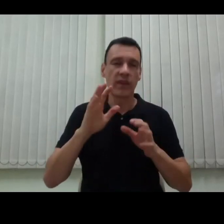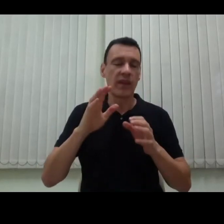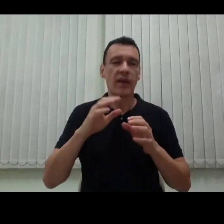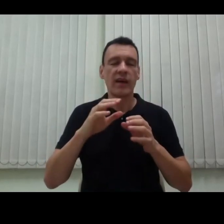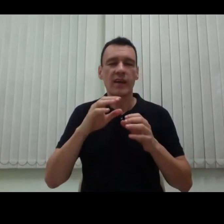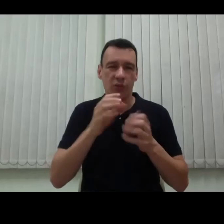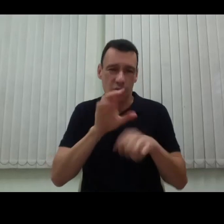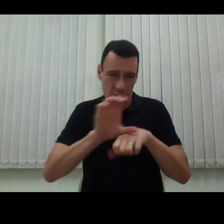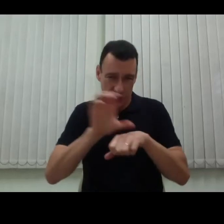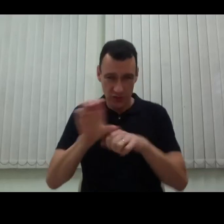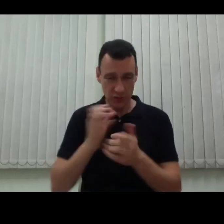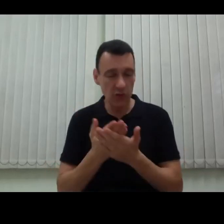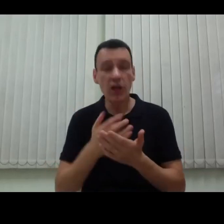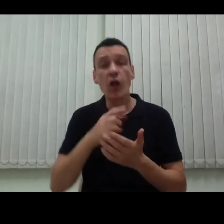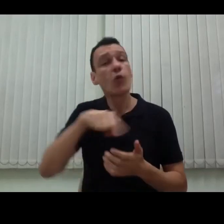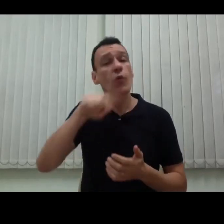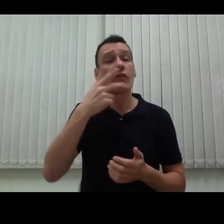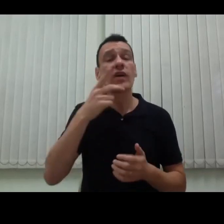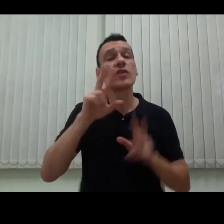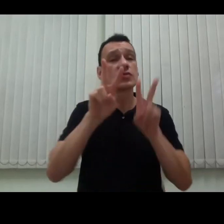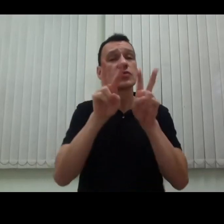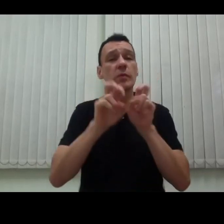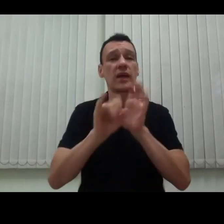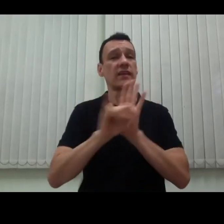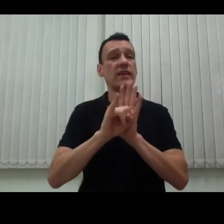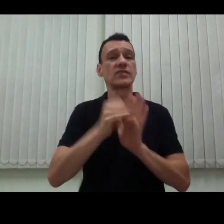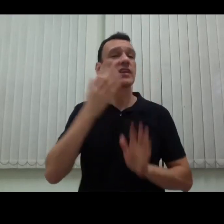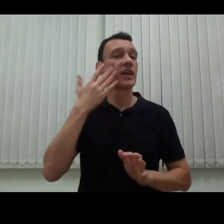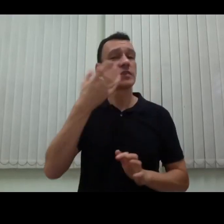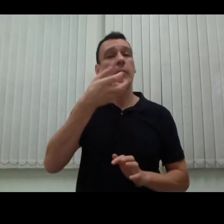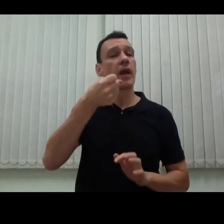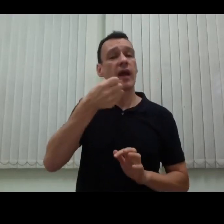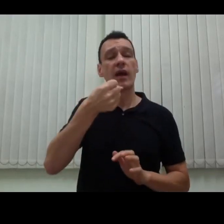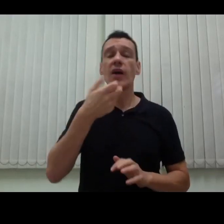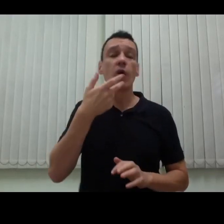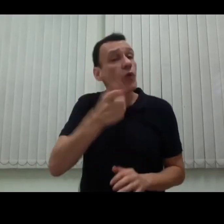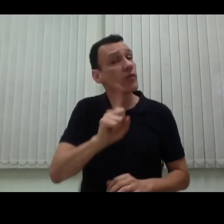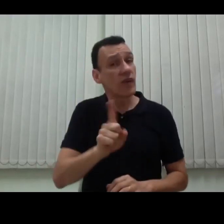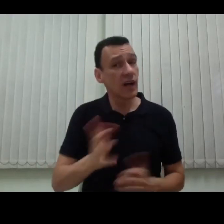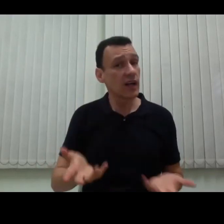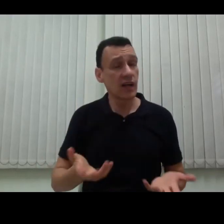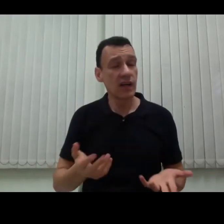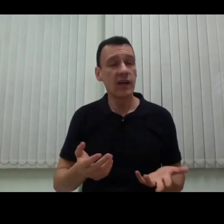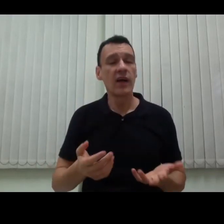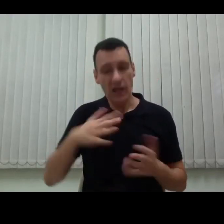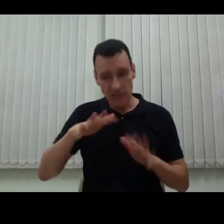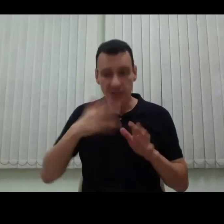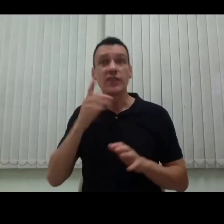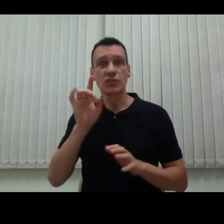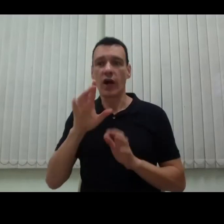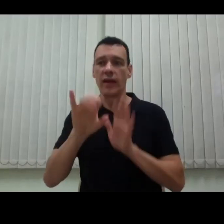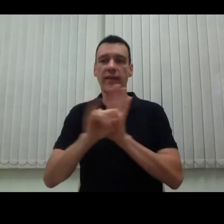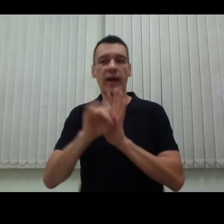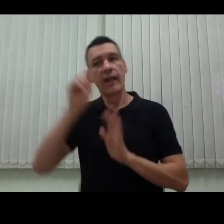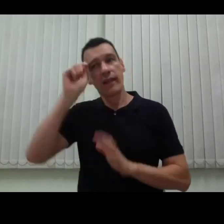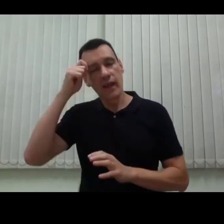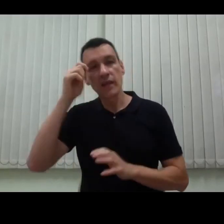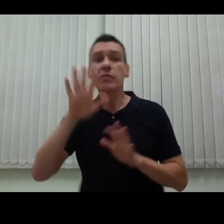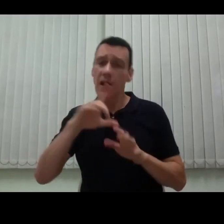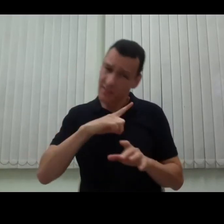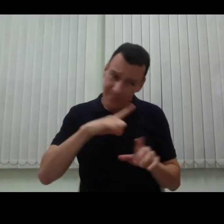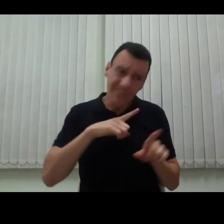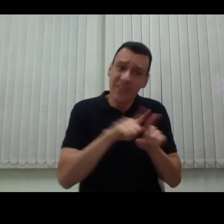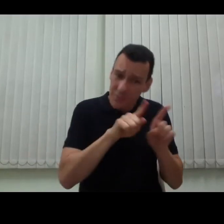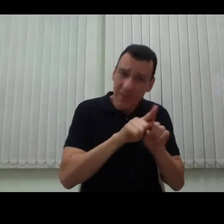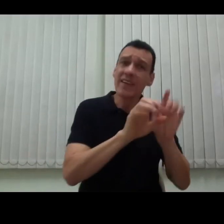branca. Quando a gente fala de identitarianismo, identidade, não é só a identidade negra. Infelizmente, a gente ainda precisa, no Brasil, com